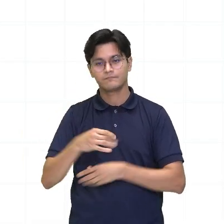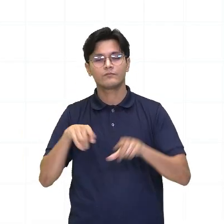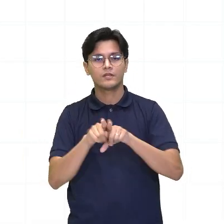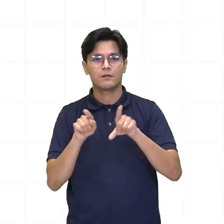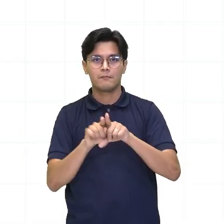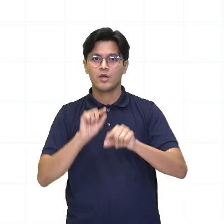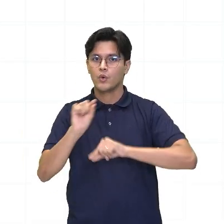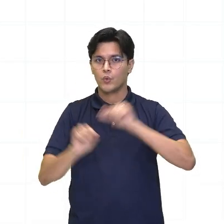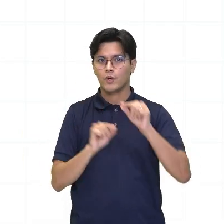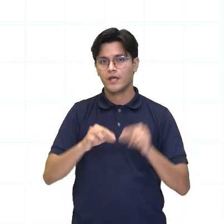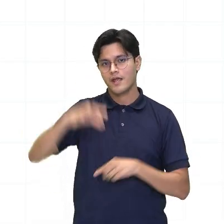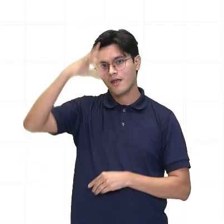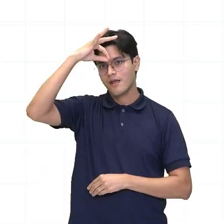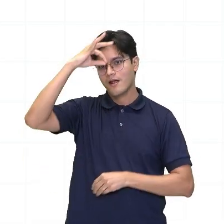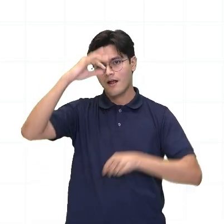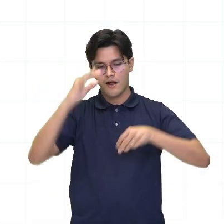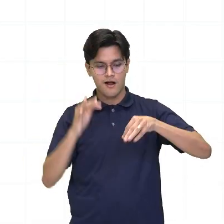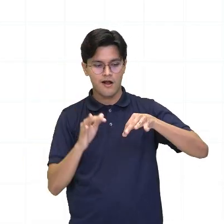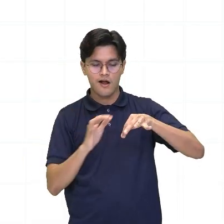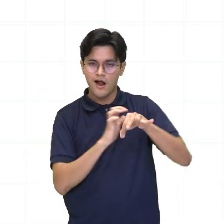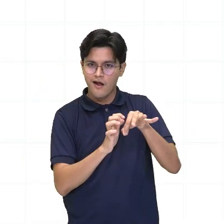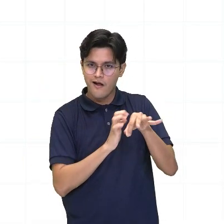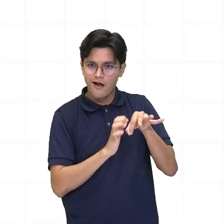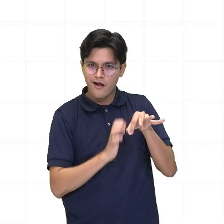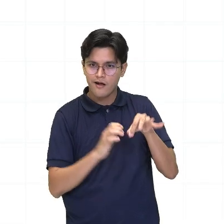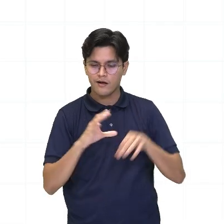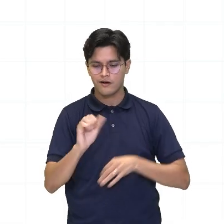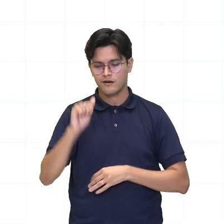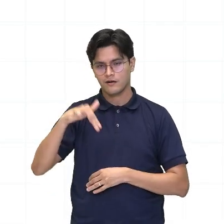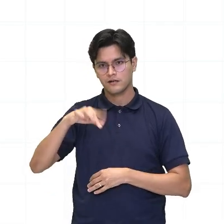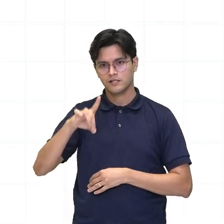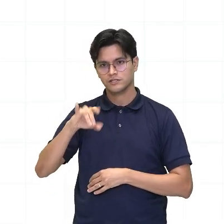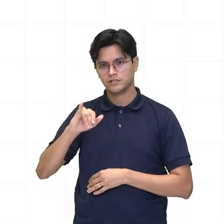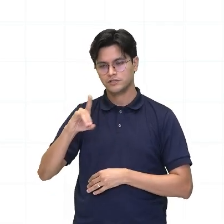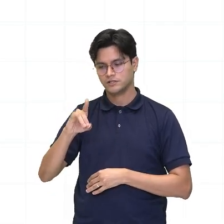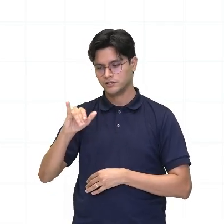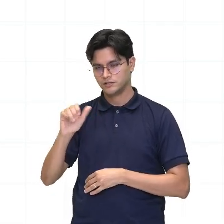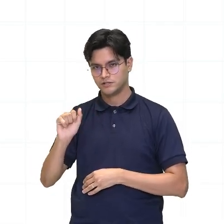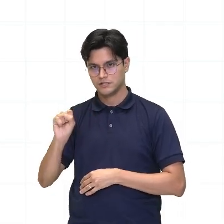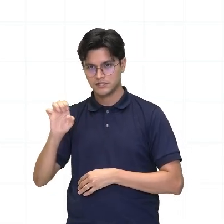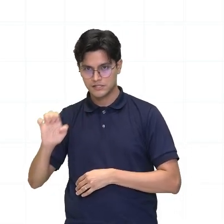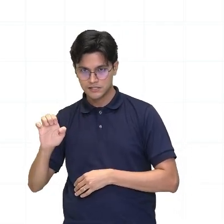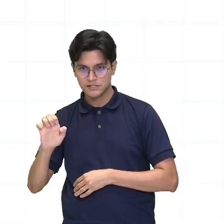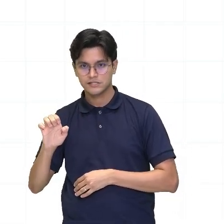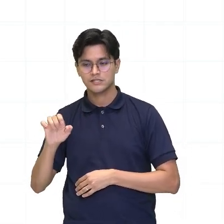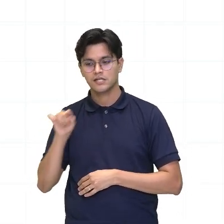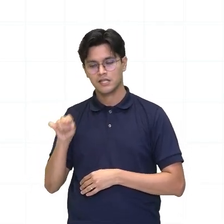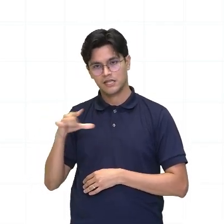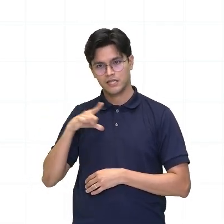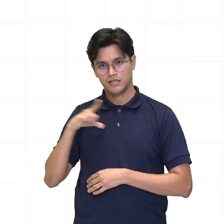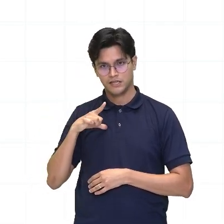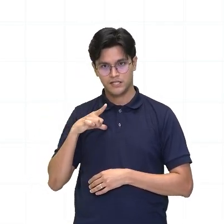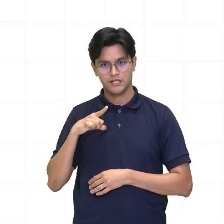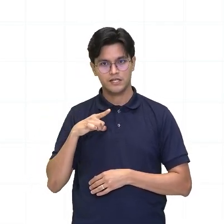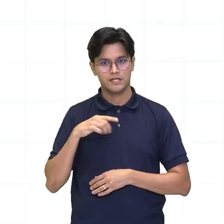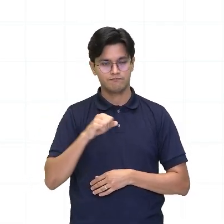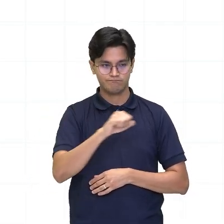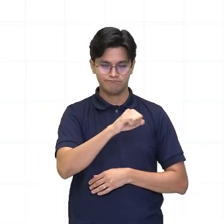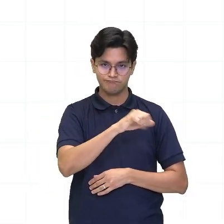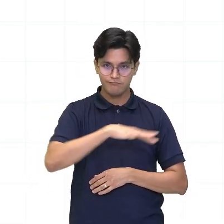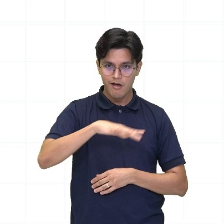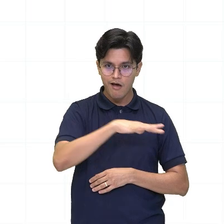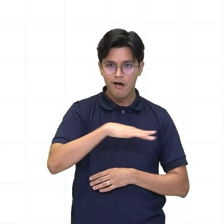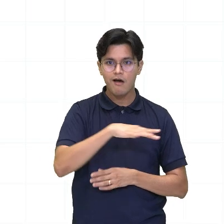é um fungo, chamado Candida albicans. Ela está presente na microbiota natural das mulheres, mas